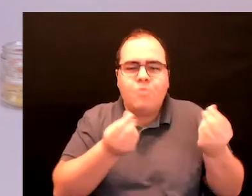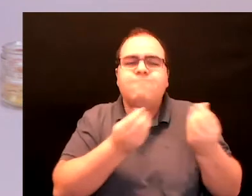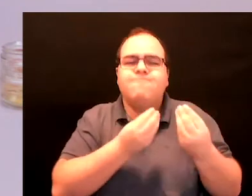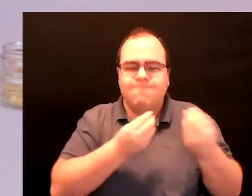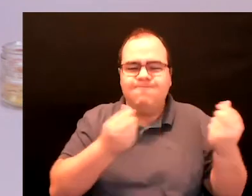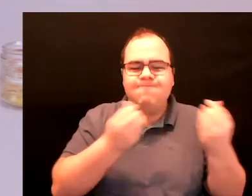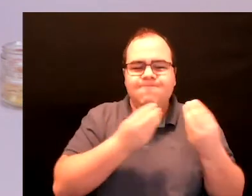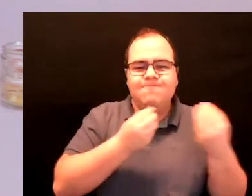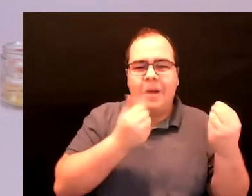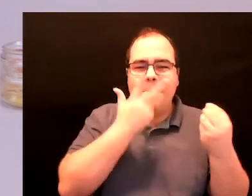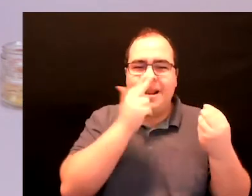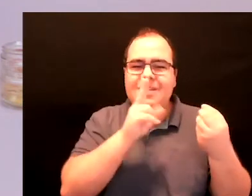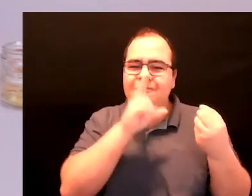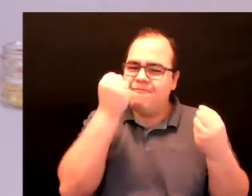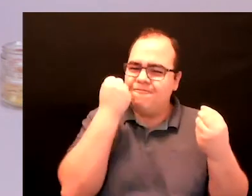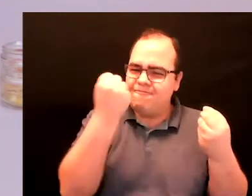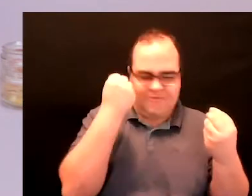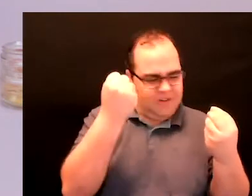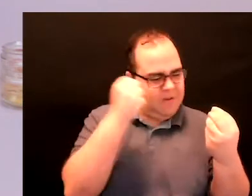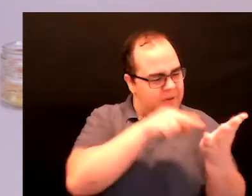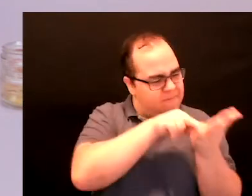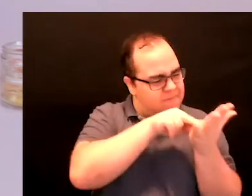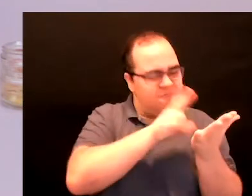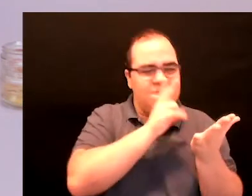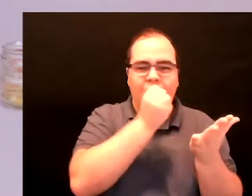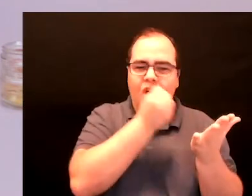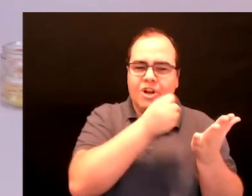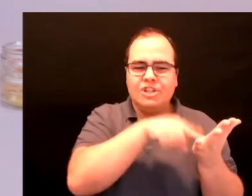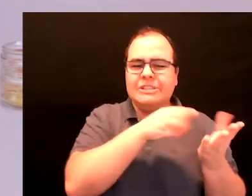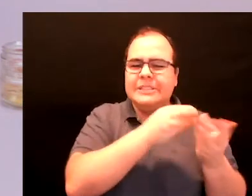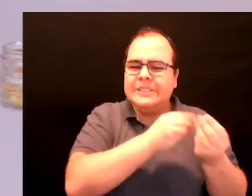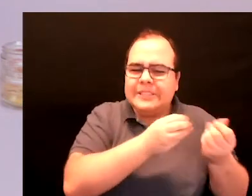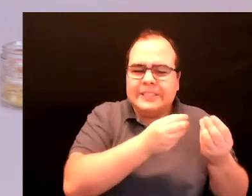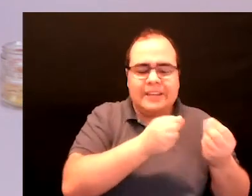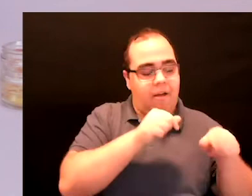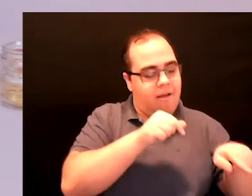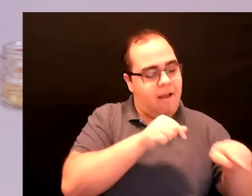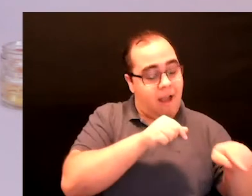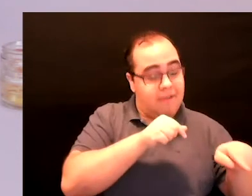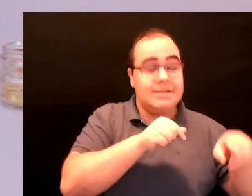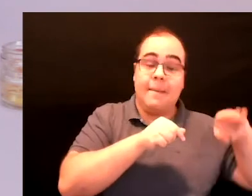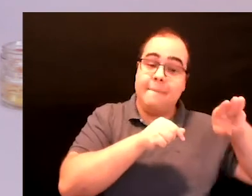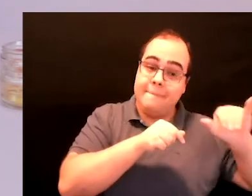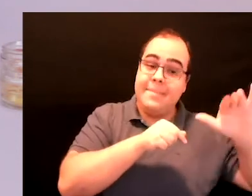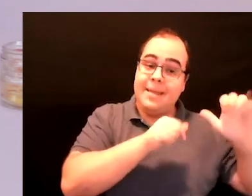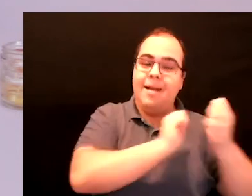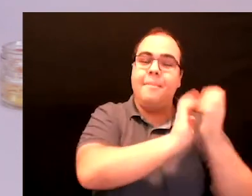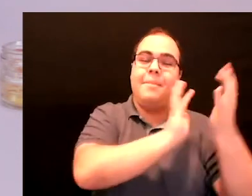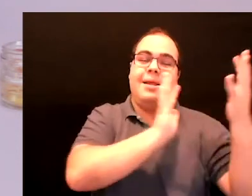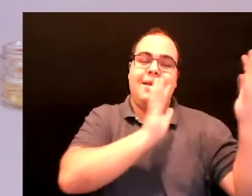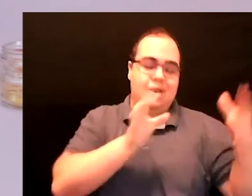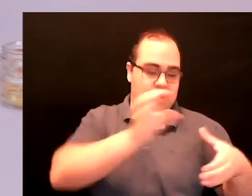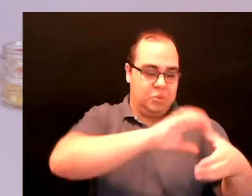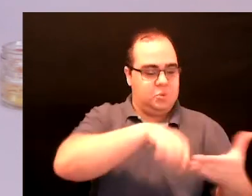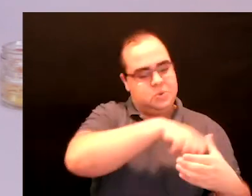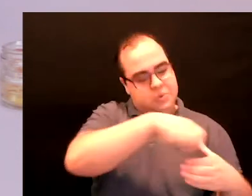Dá a consistência mais sólida, né? Mais grossa. E a mica é que vai dar o brilho para esse nosso